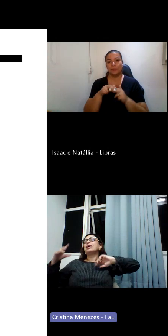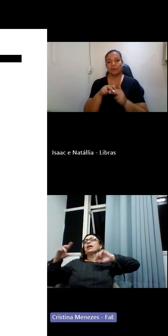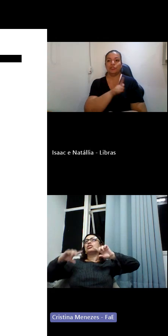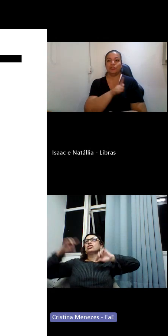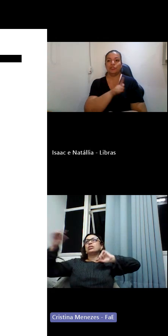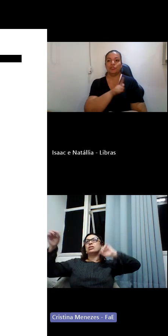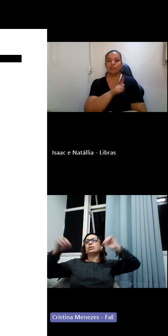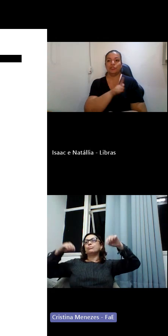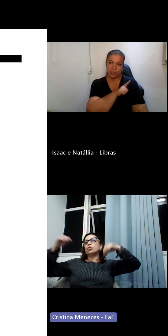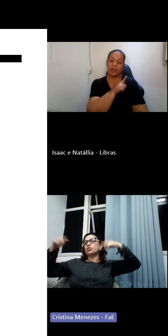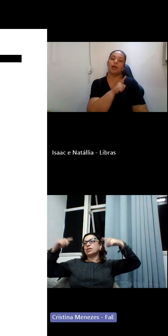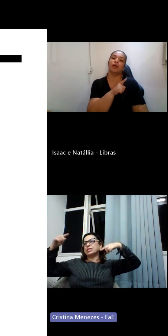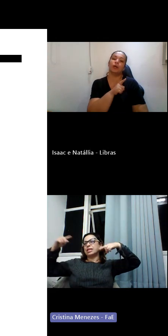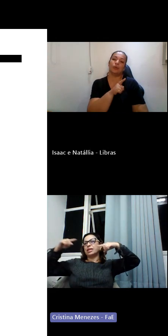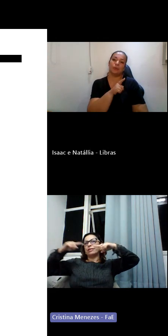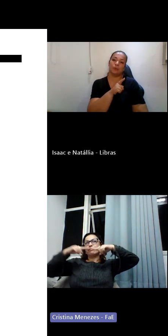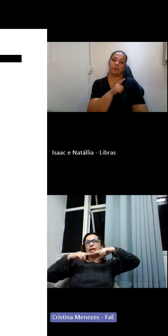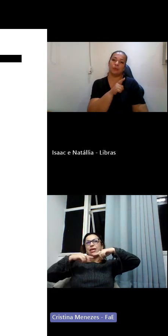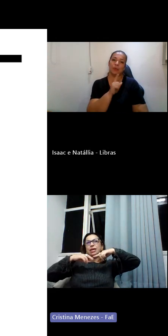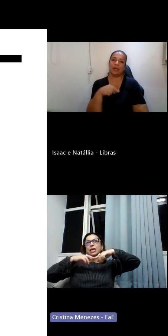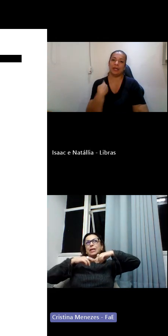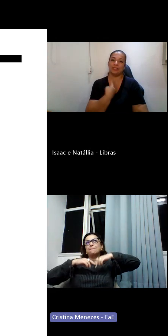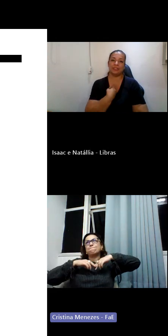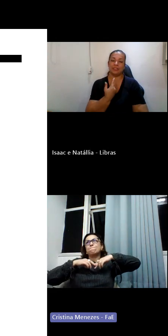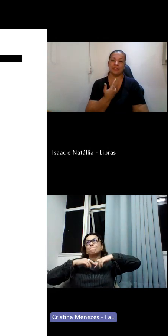AB, a gente não pode fazer